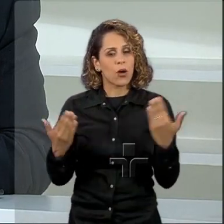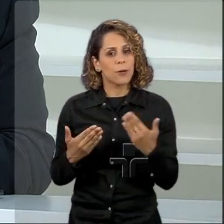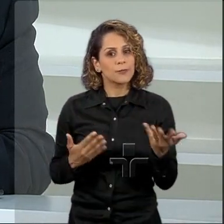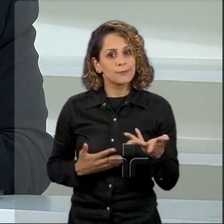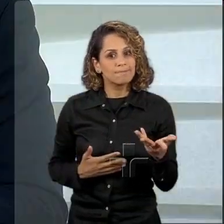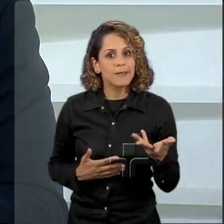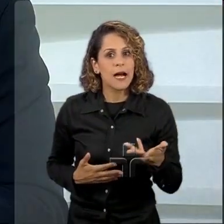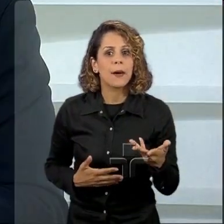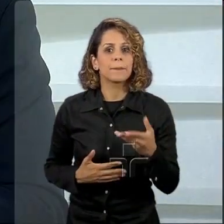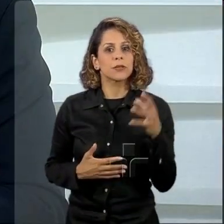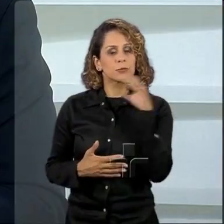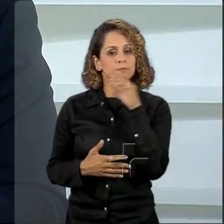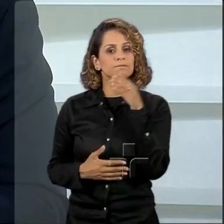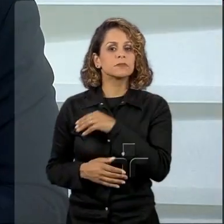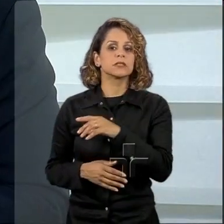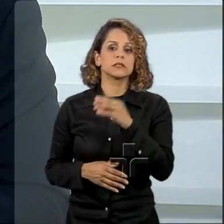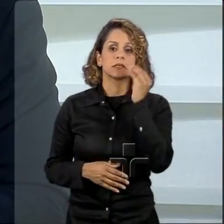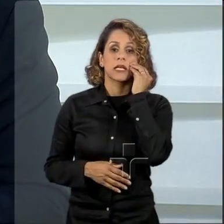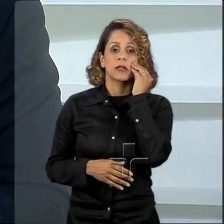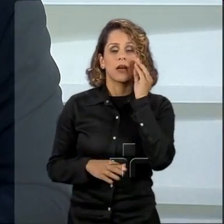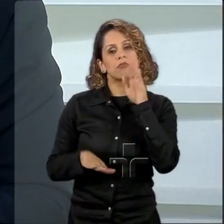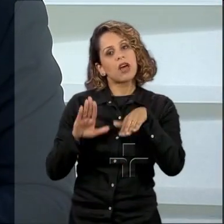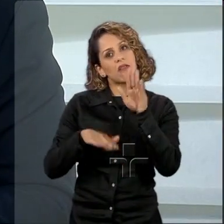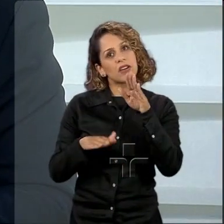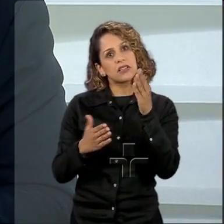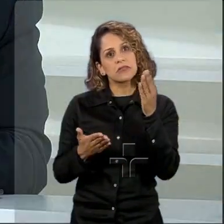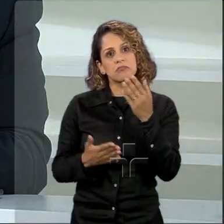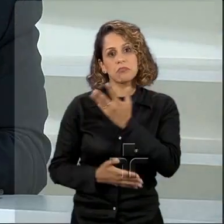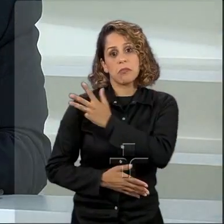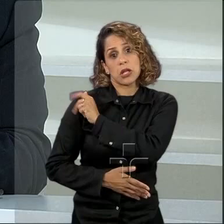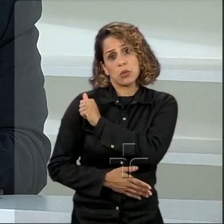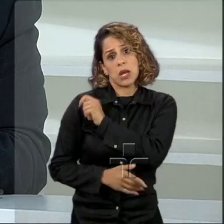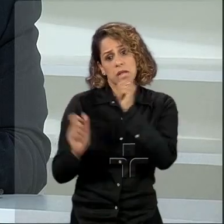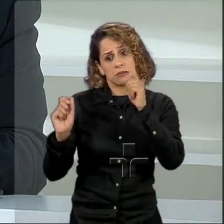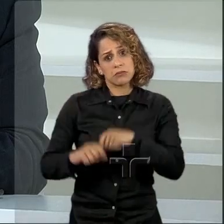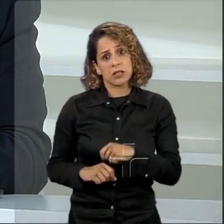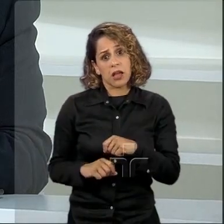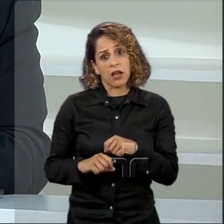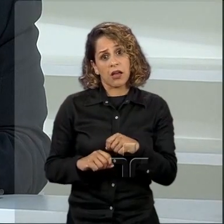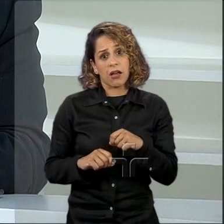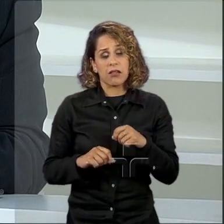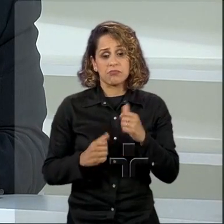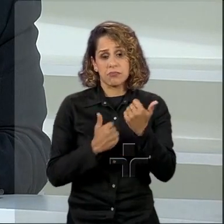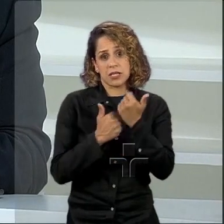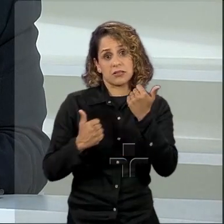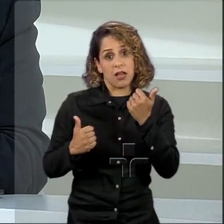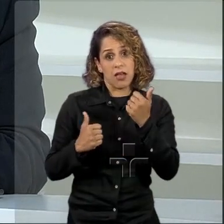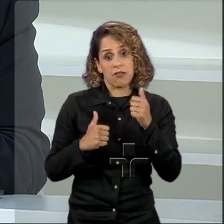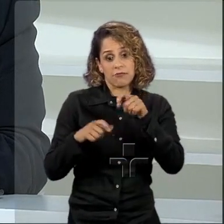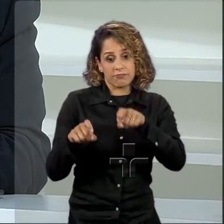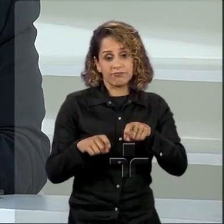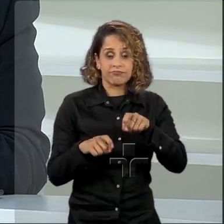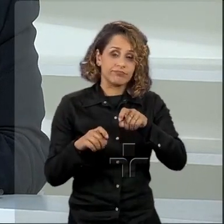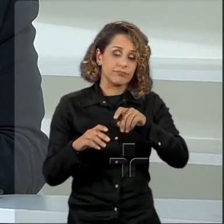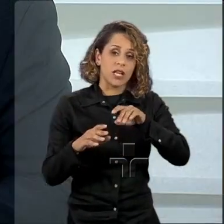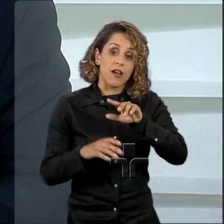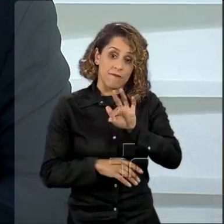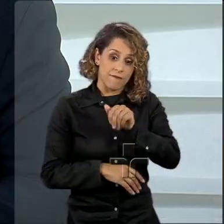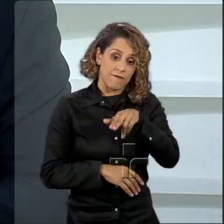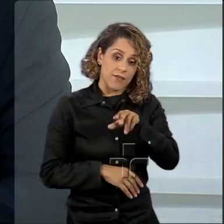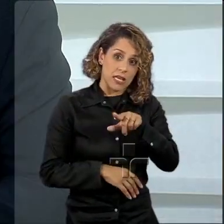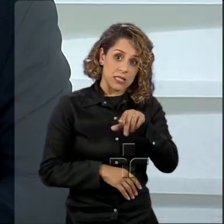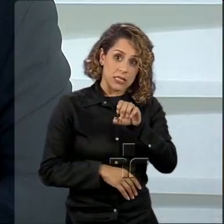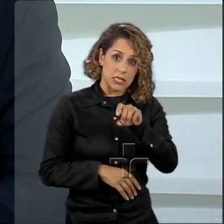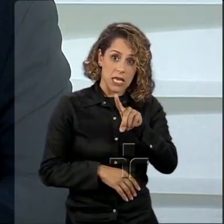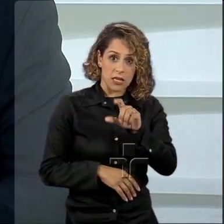um nome que faria sentido pensar para o Ministério da Fazenda. O tempo passa muito rápido, né? O são tempo 3 passa muito semanas, rápido no segundo turno. Agora não dá para